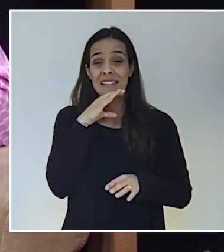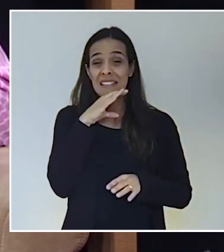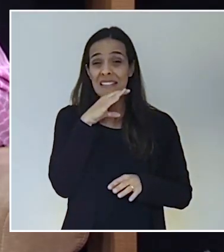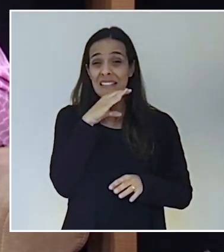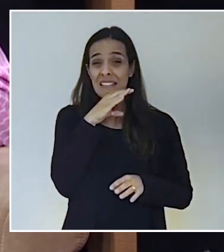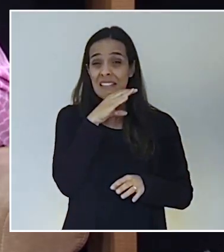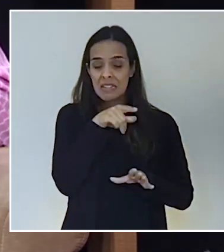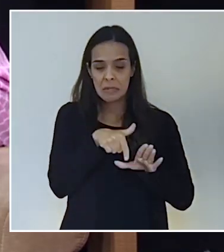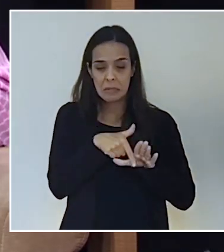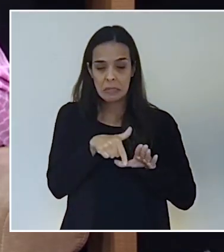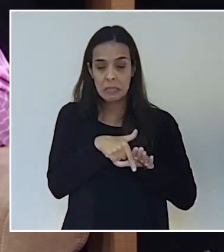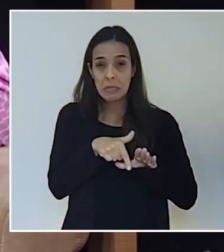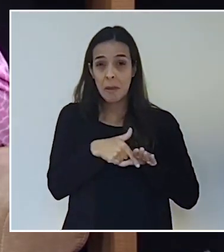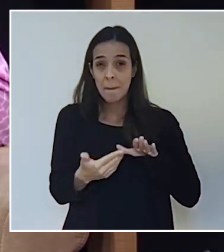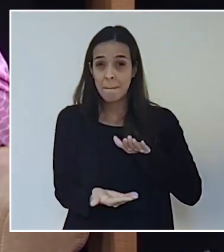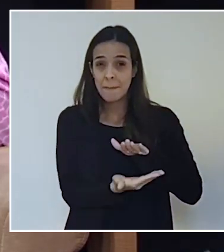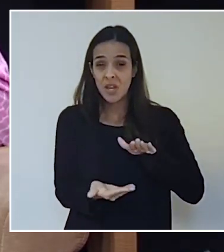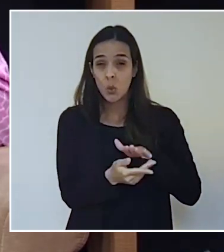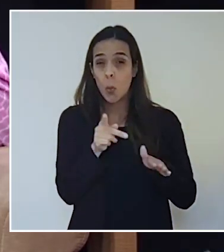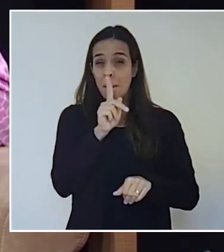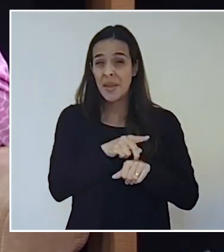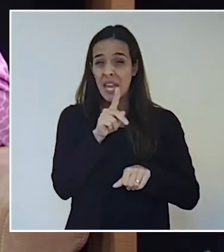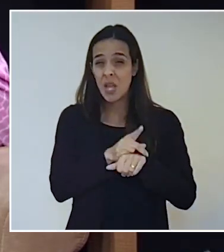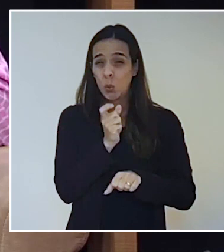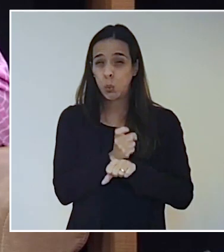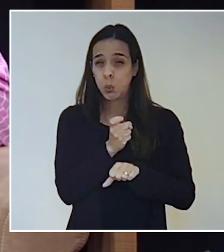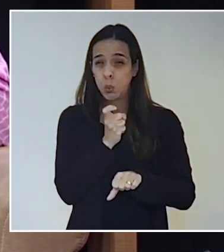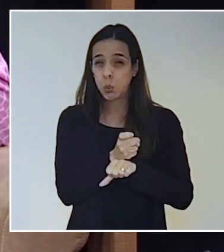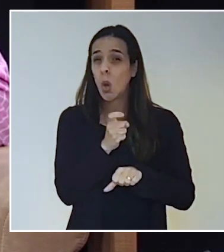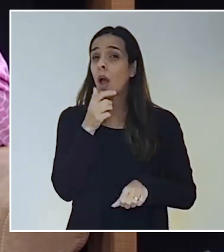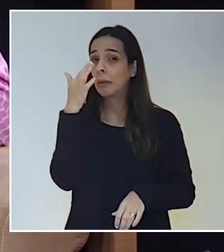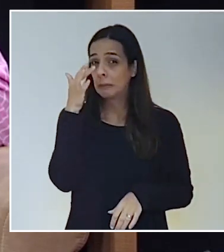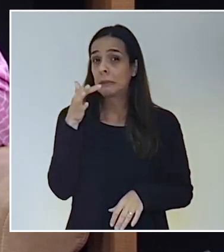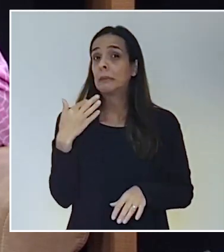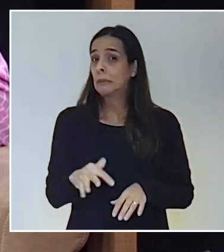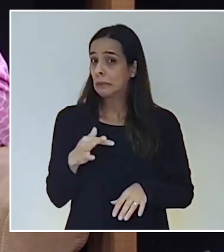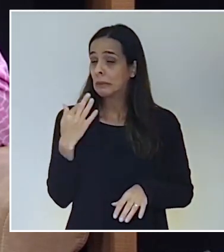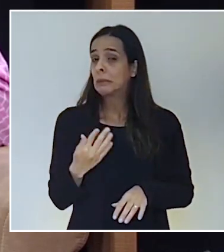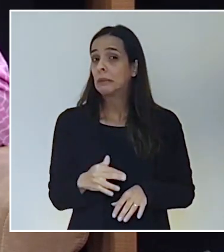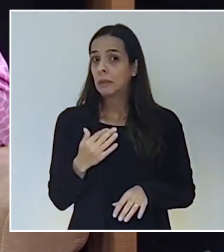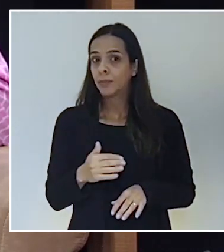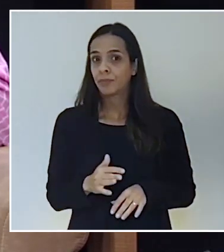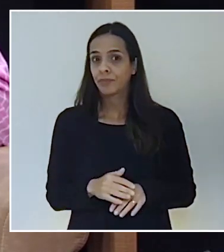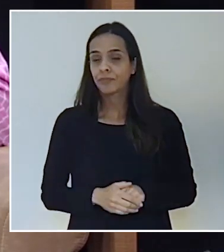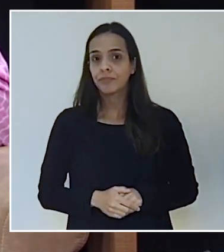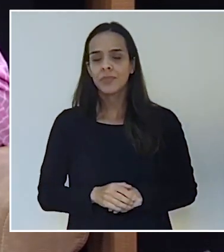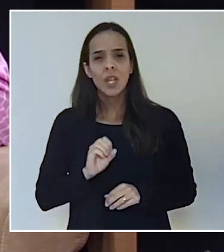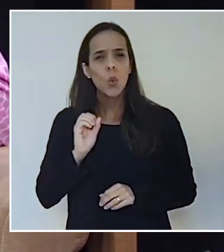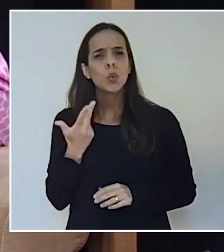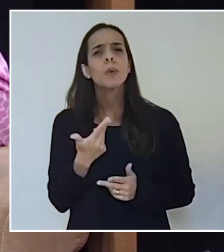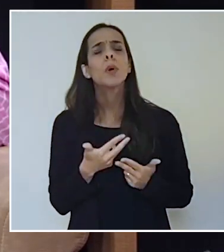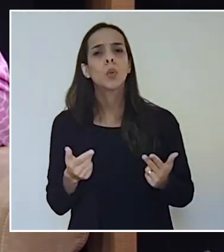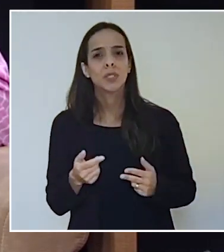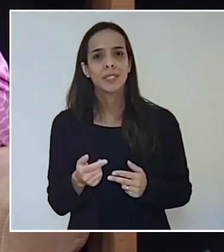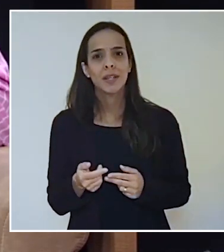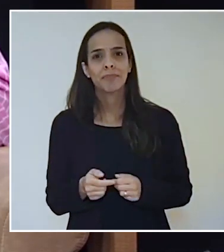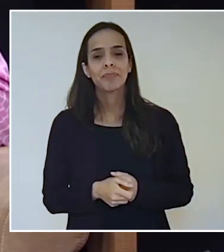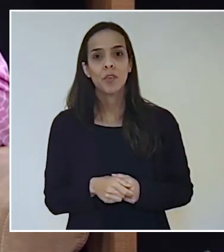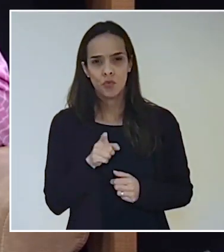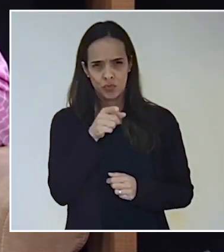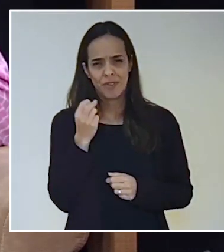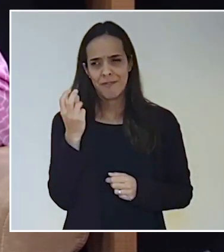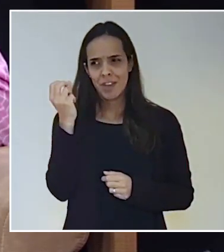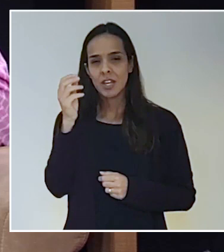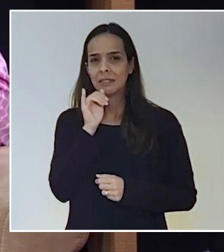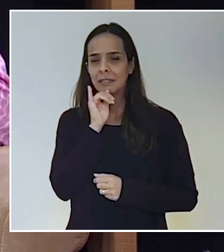vez em quando, você está viajando, ainda hoje, e eu tive já a bênção de estar lá por 10